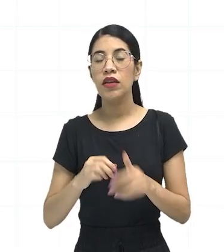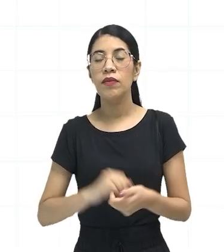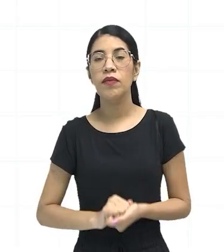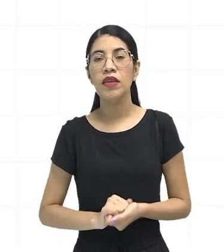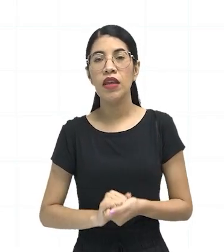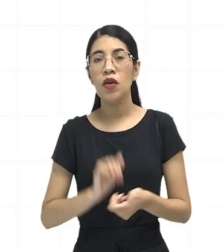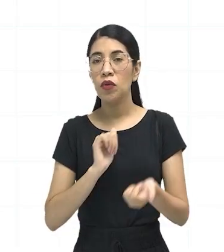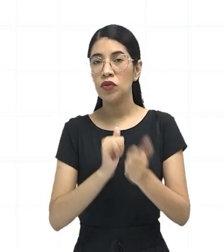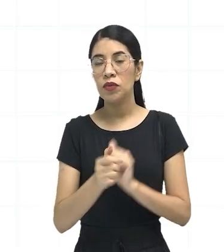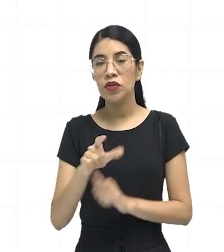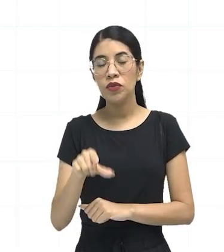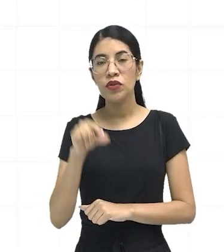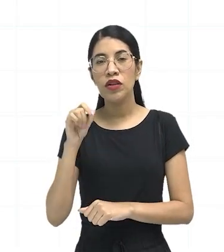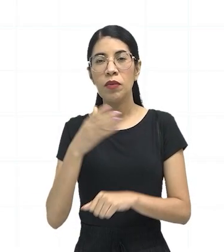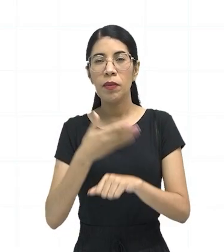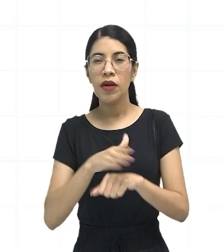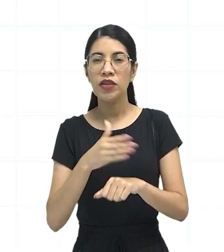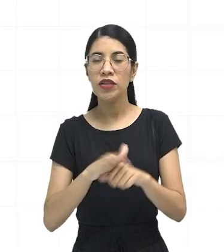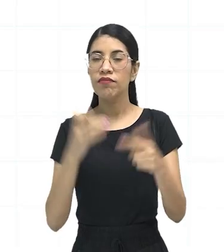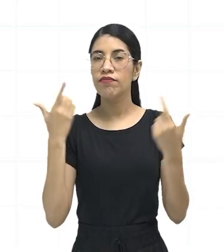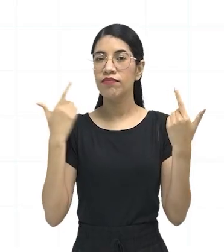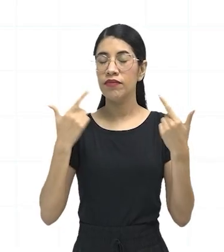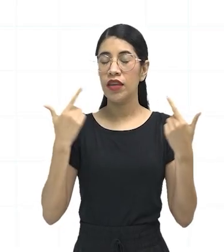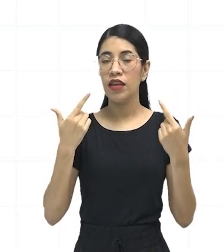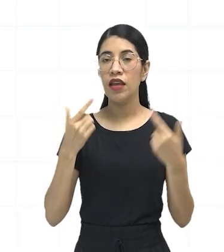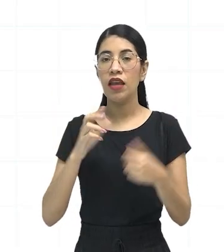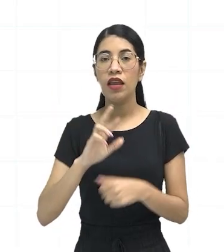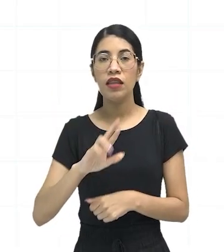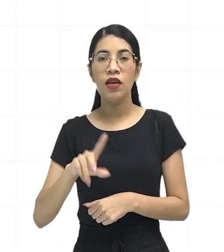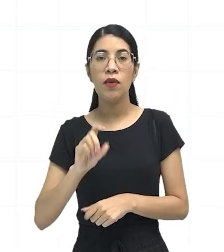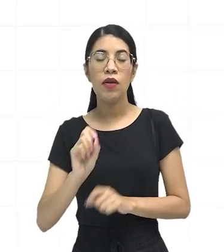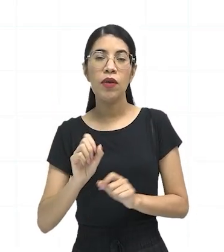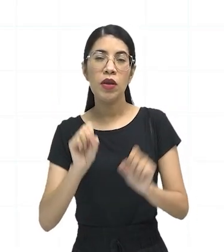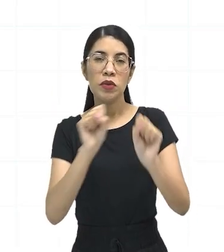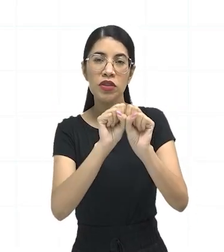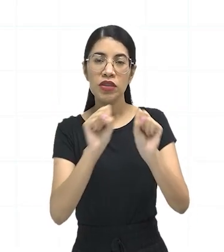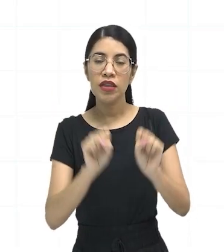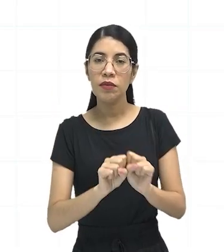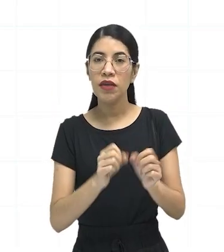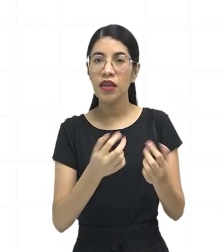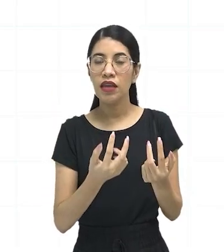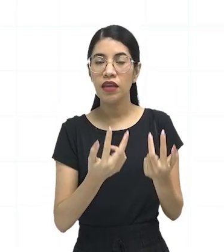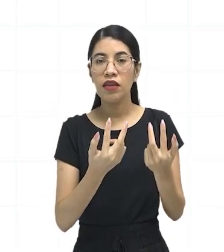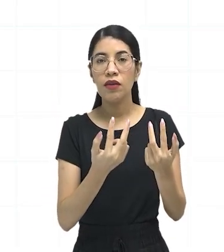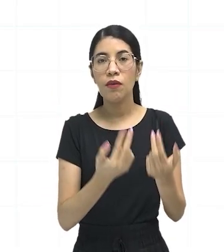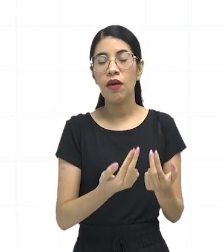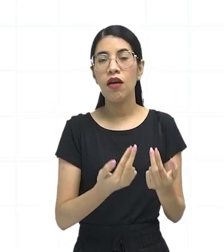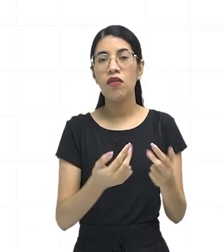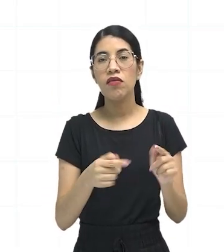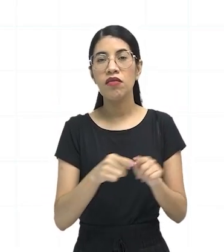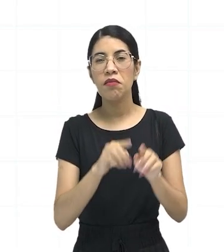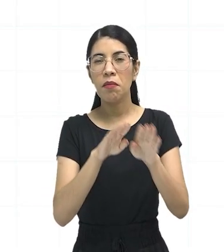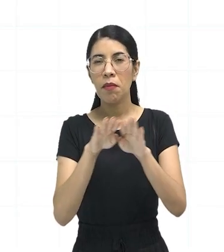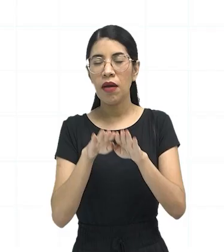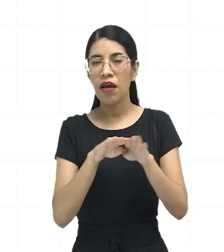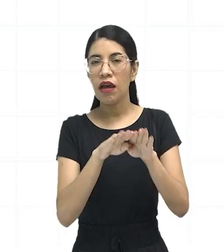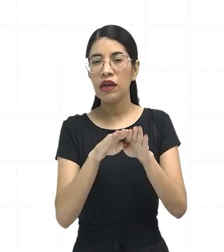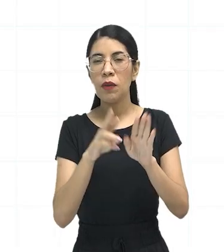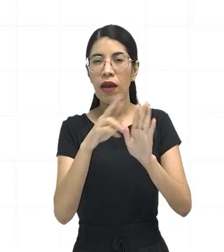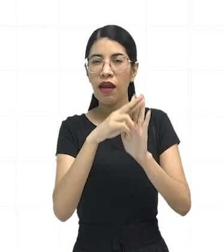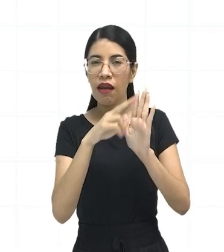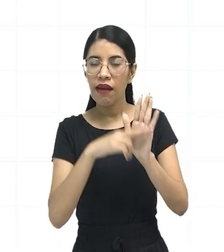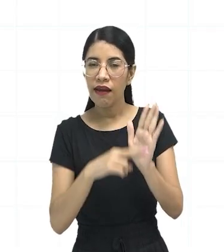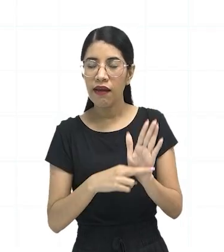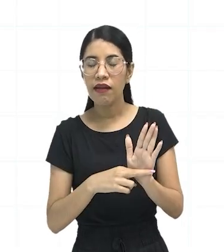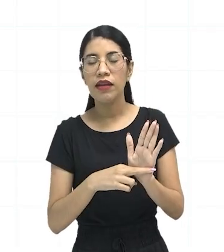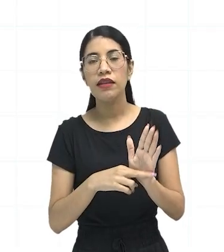um esporte para praticar como lazer, você não vai usar o mesmo sistema, não vai usar a mesma padronização das